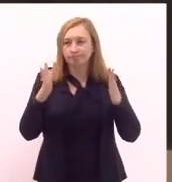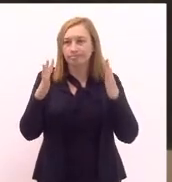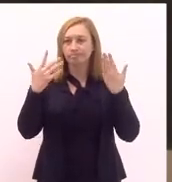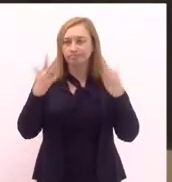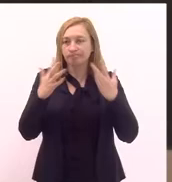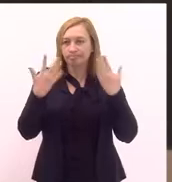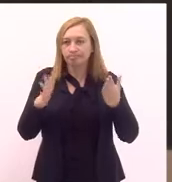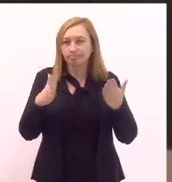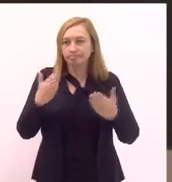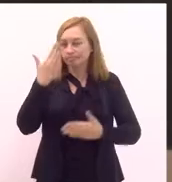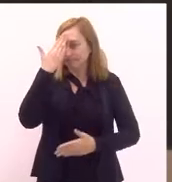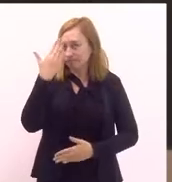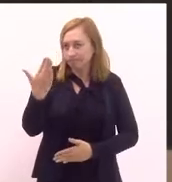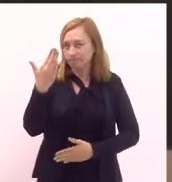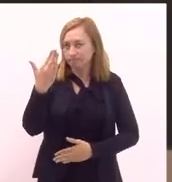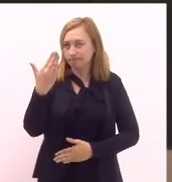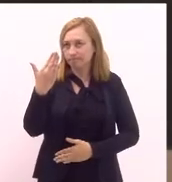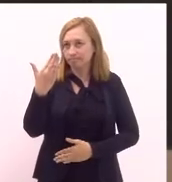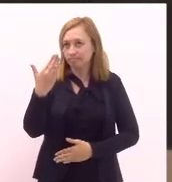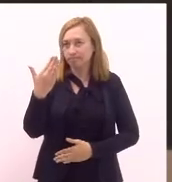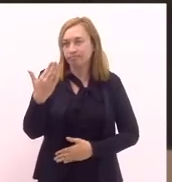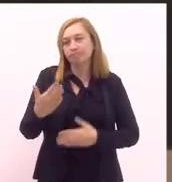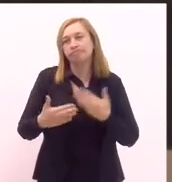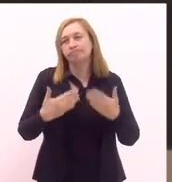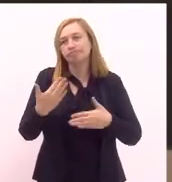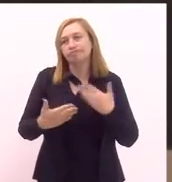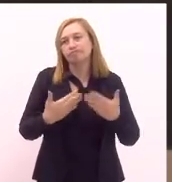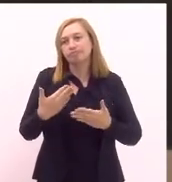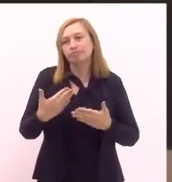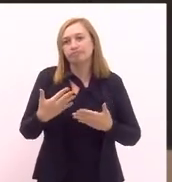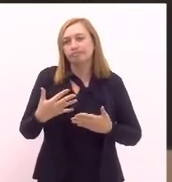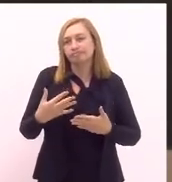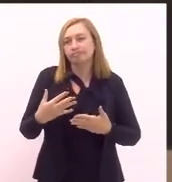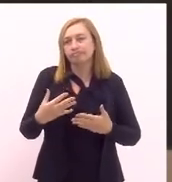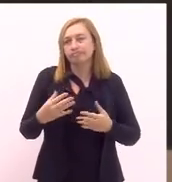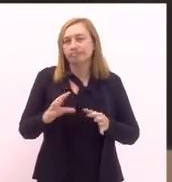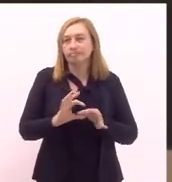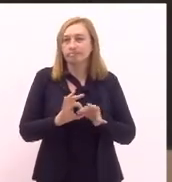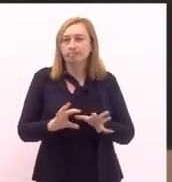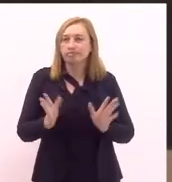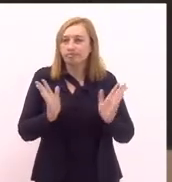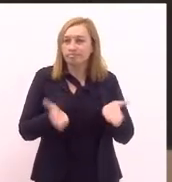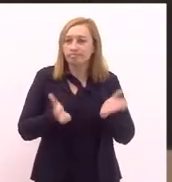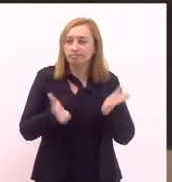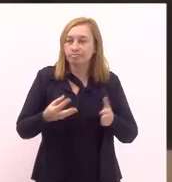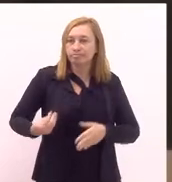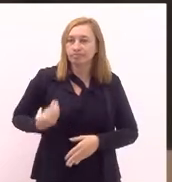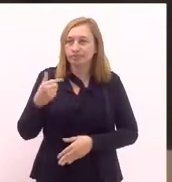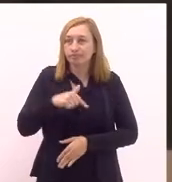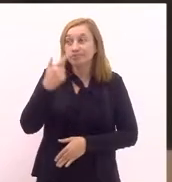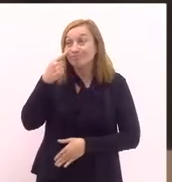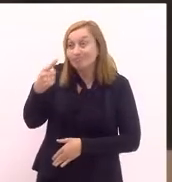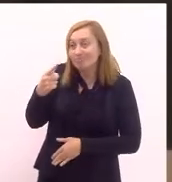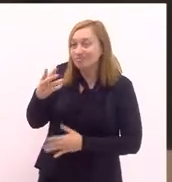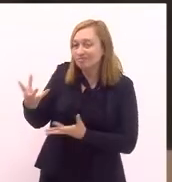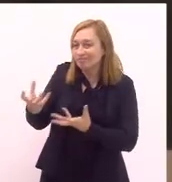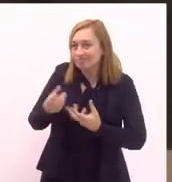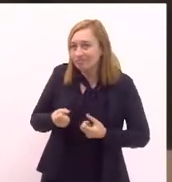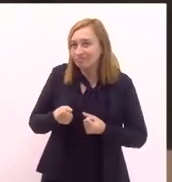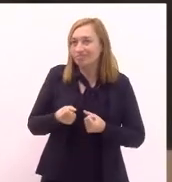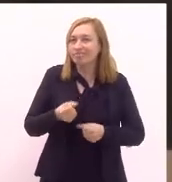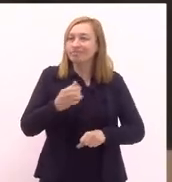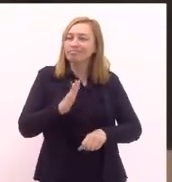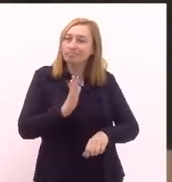parabéns Muito obrigada pelo prazer e me concedeu ainda hoje destaques a receber